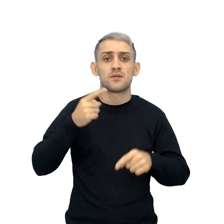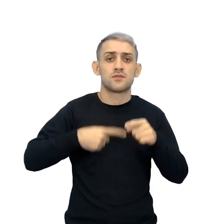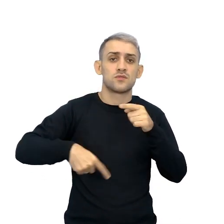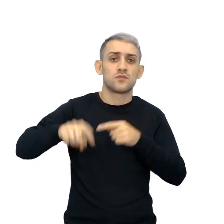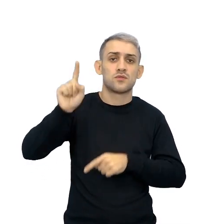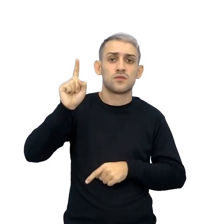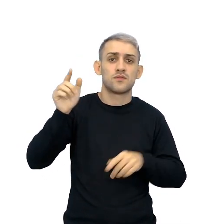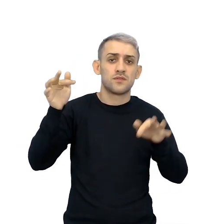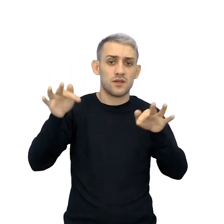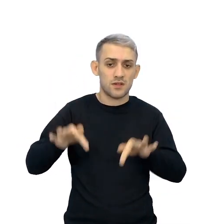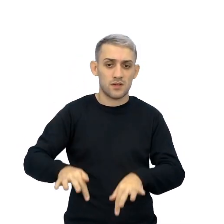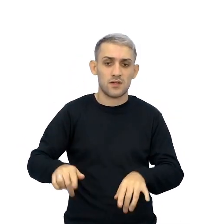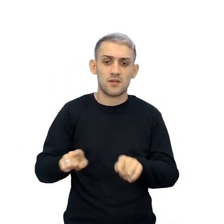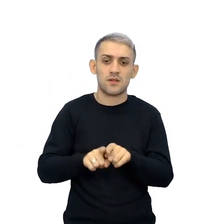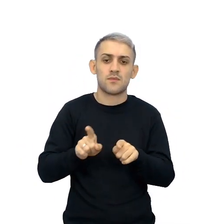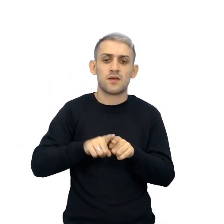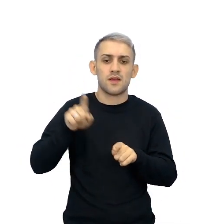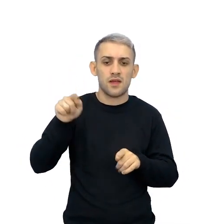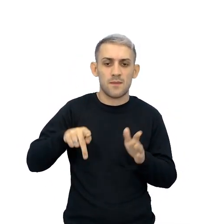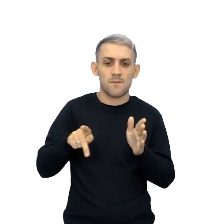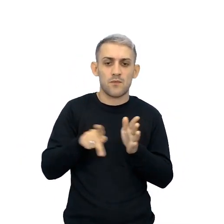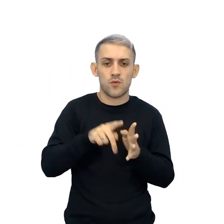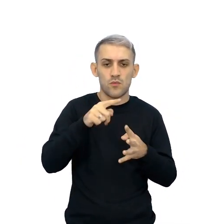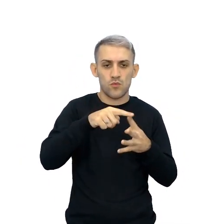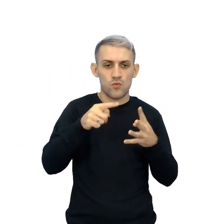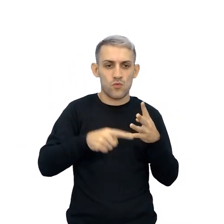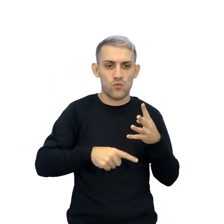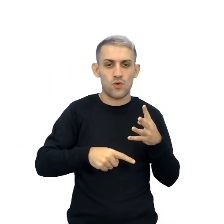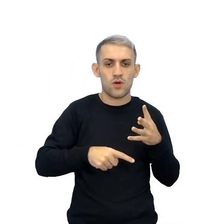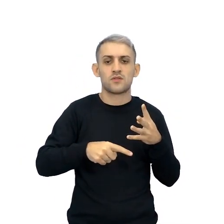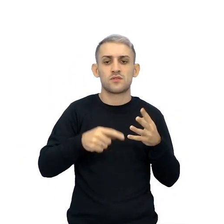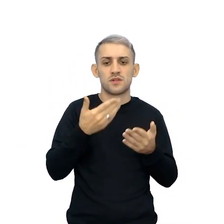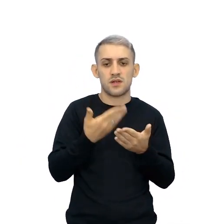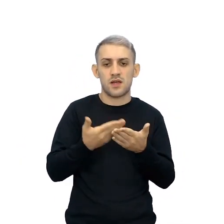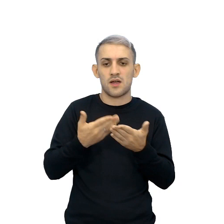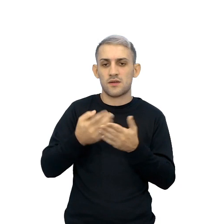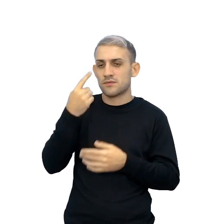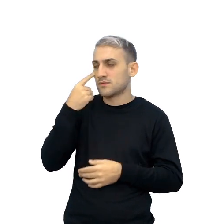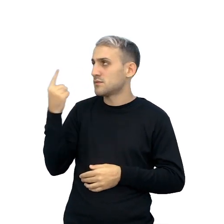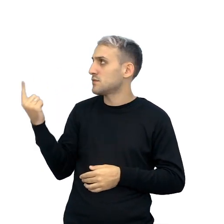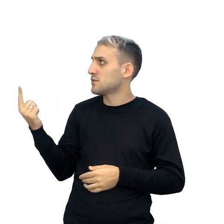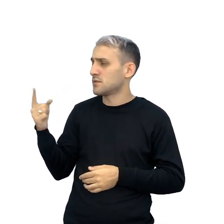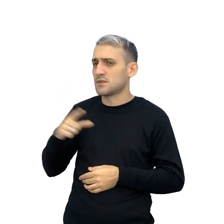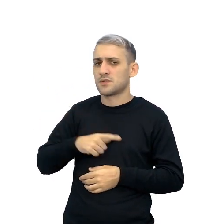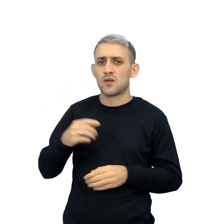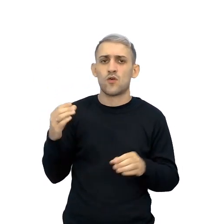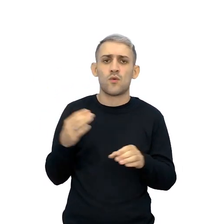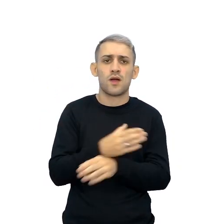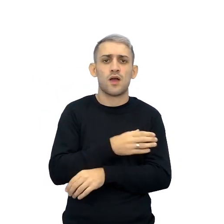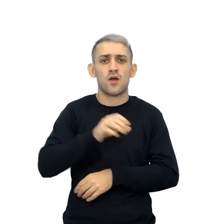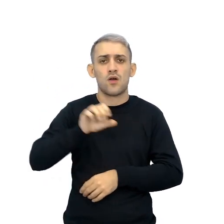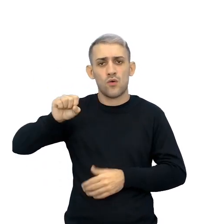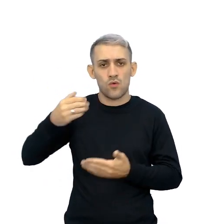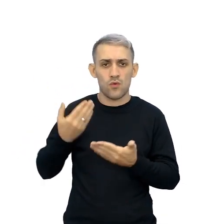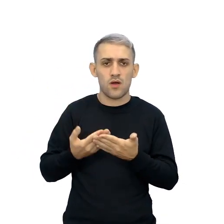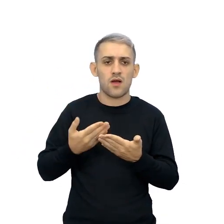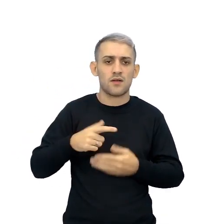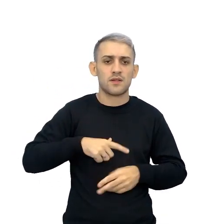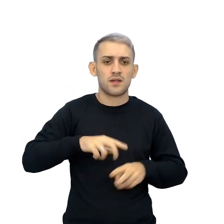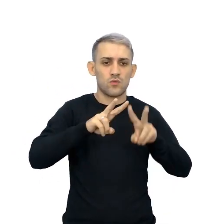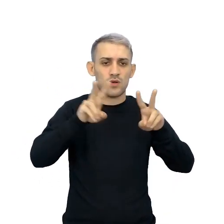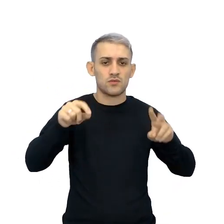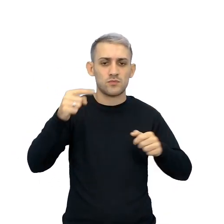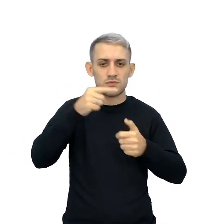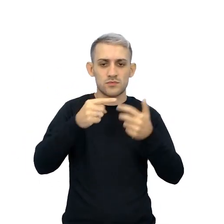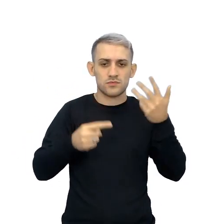um finalizando. Ela é formada por 4 blocos de aula. Na verdade, nós temos 8 aulas, onde tem os nossos temas aí colocados para